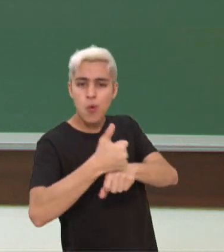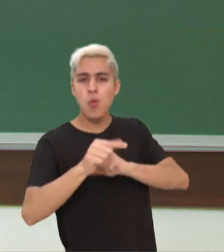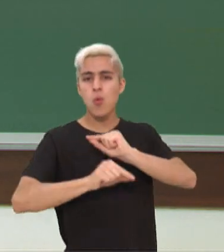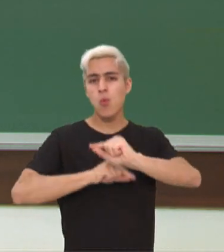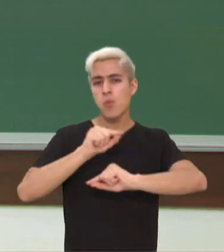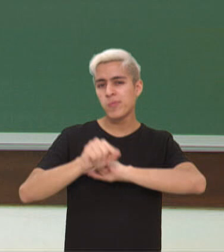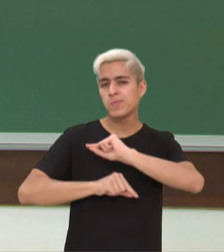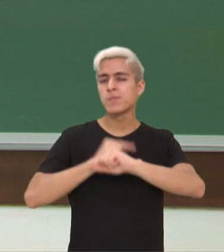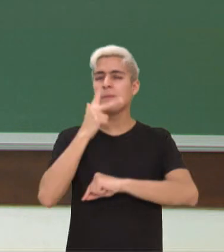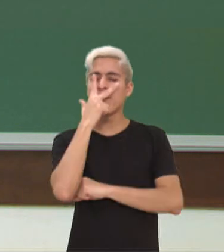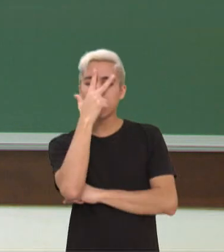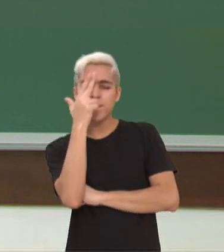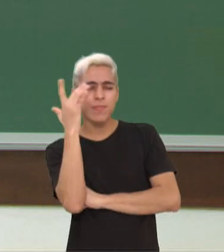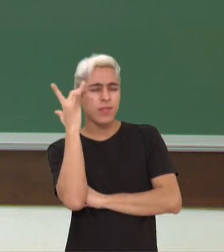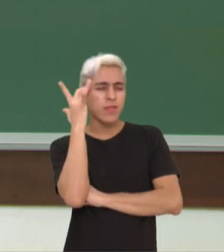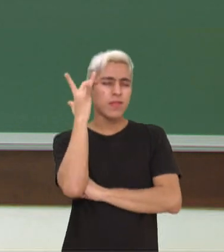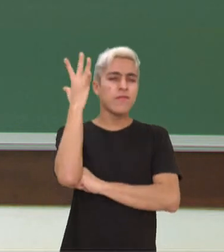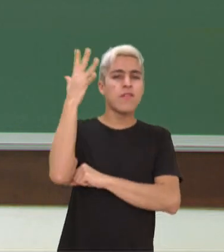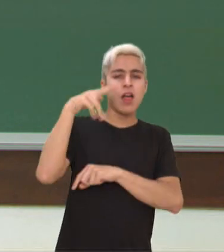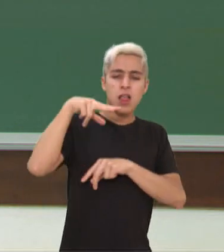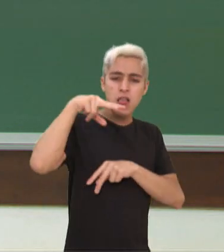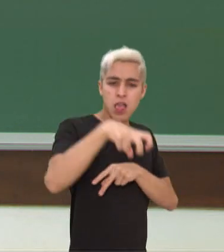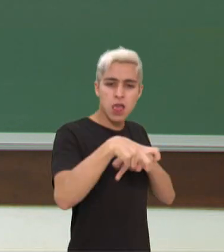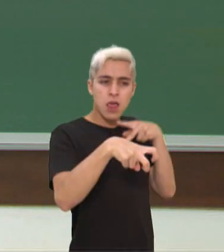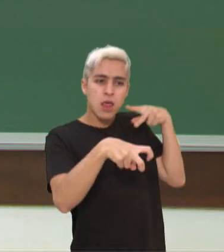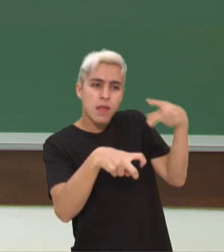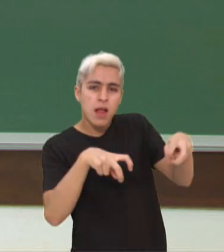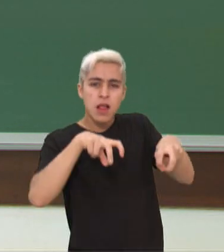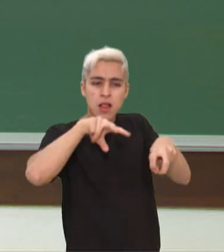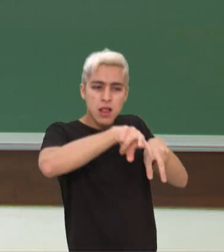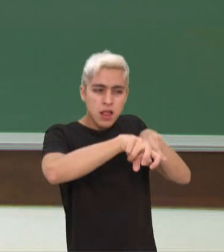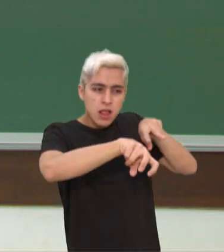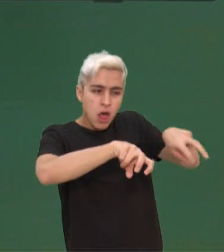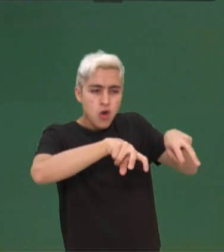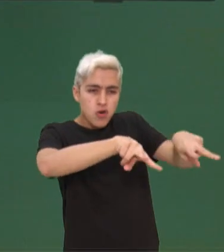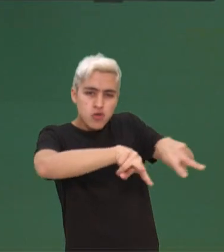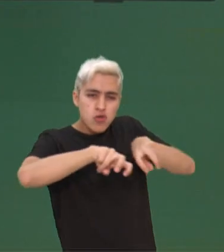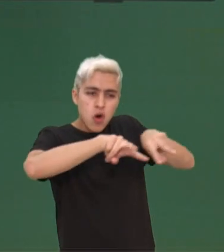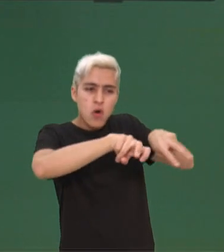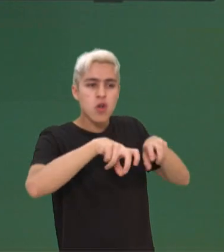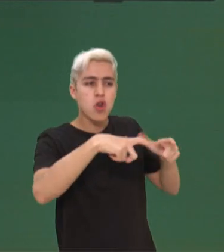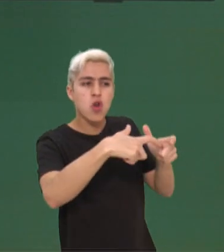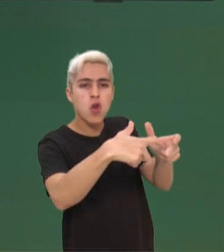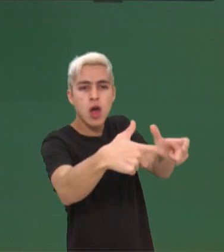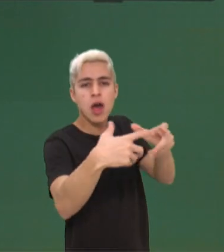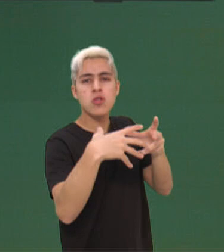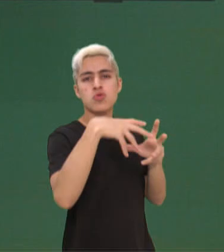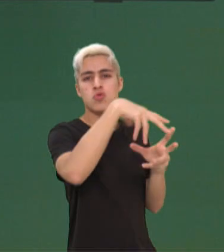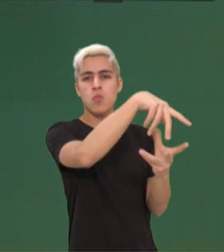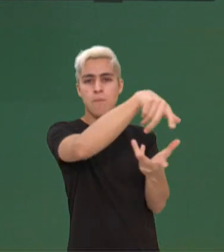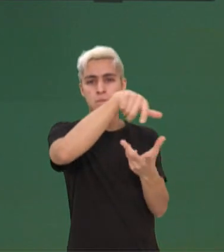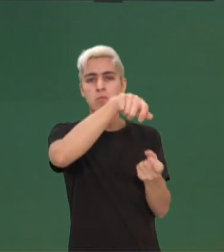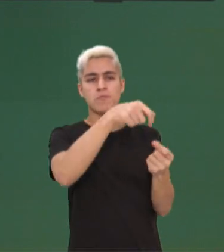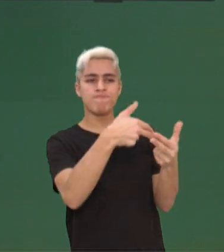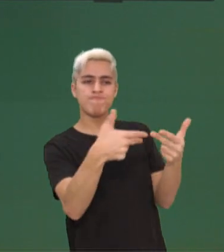que fique mais fácil explorar recursos naturais e matéria-prima de outras partes do mundo.